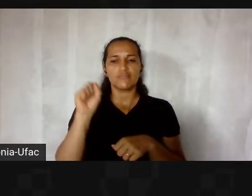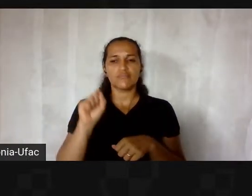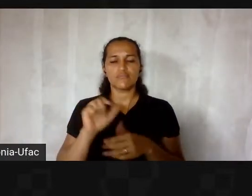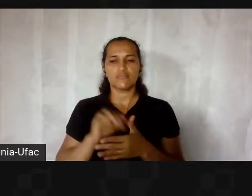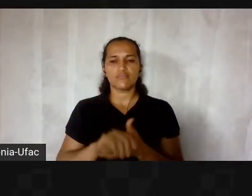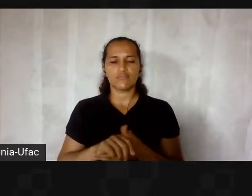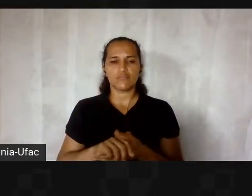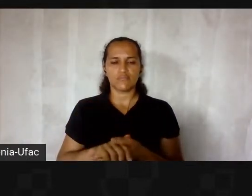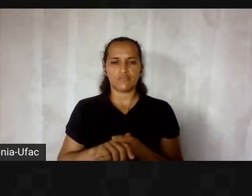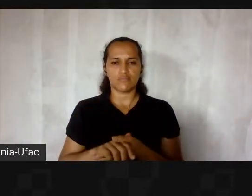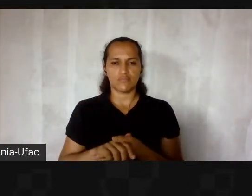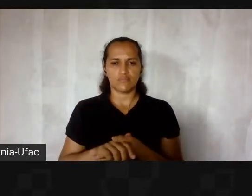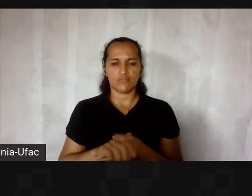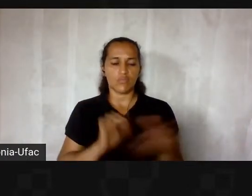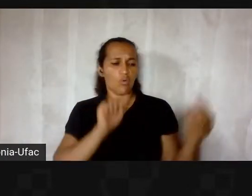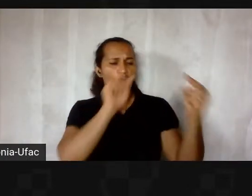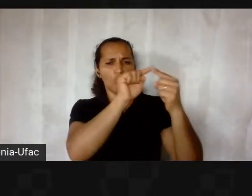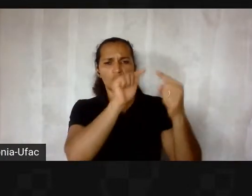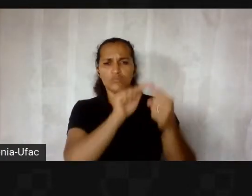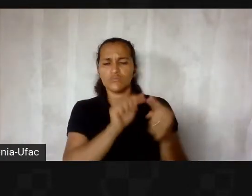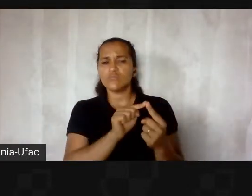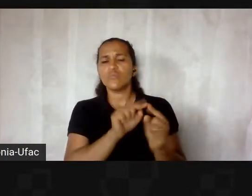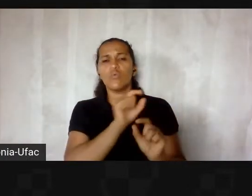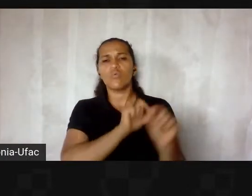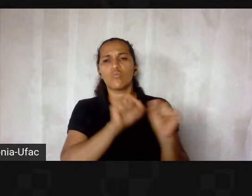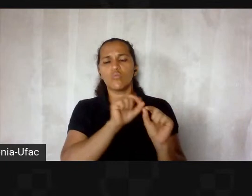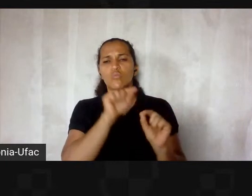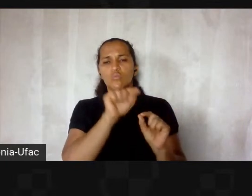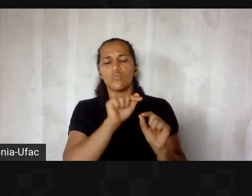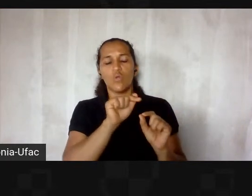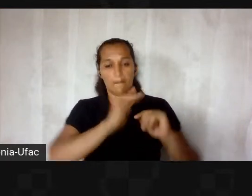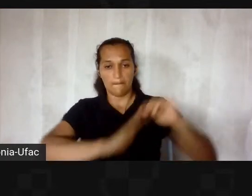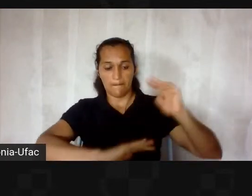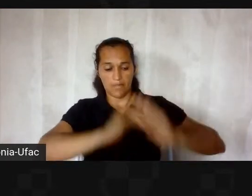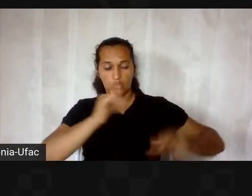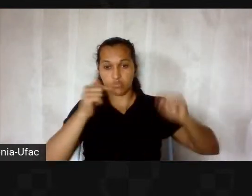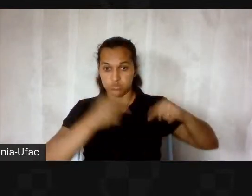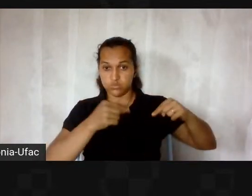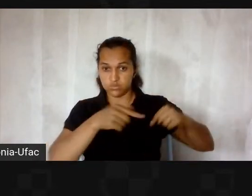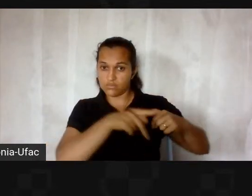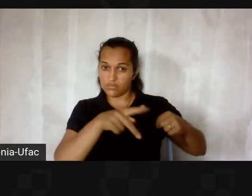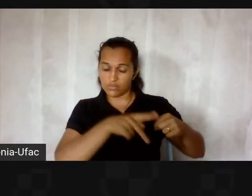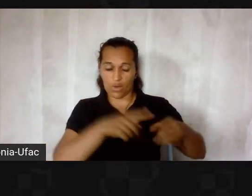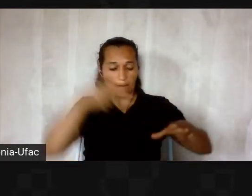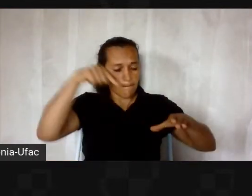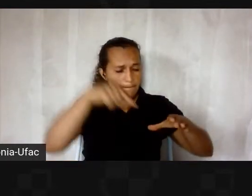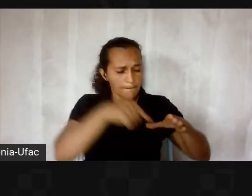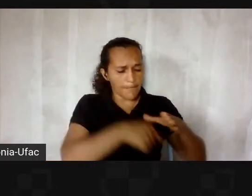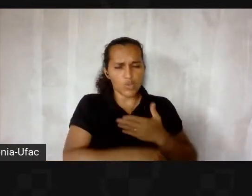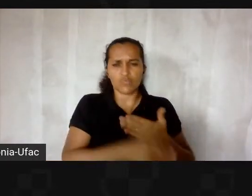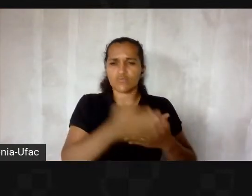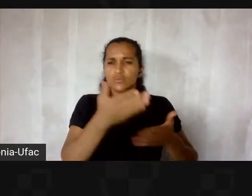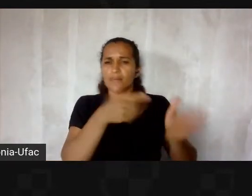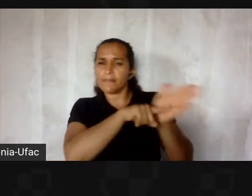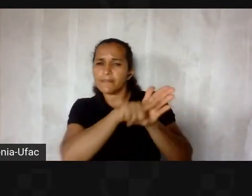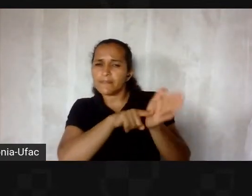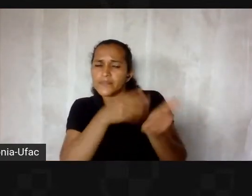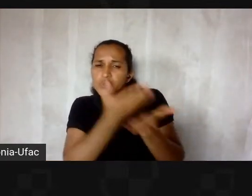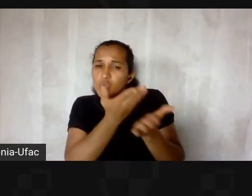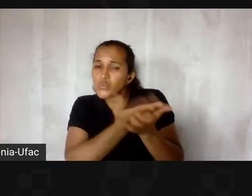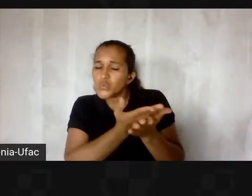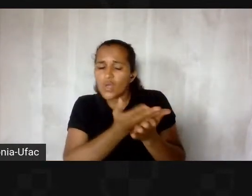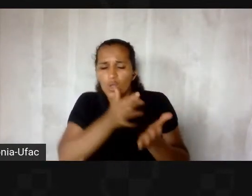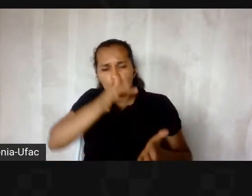objetivava que esses profissionais pudessem aprofundar seus estudos e pudesse, no